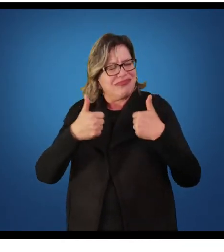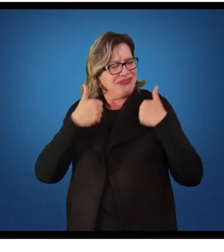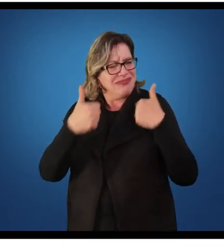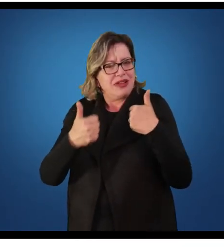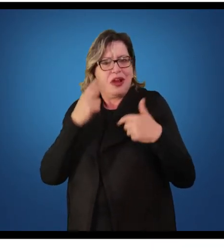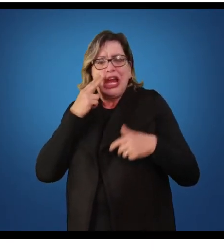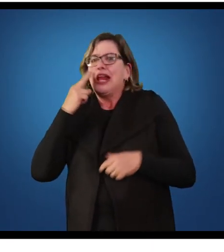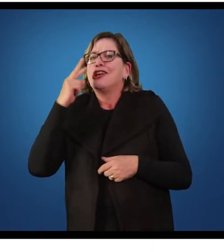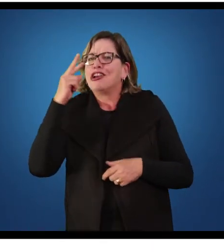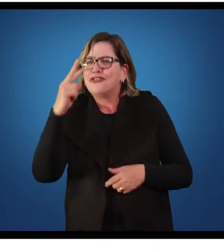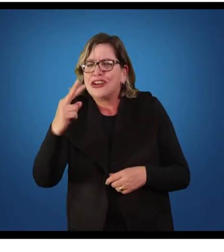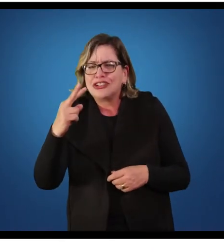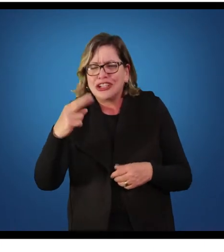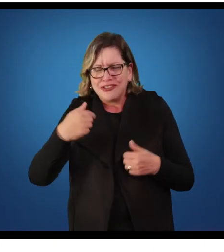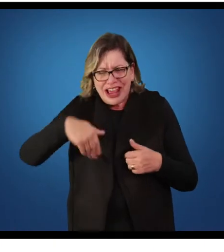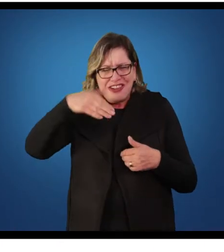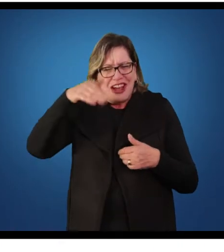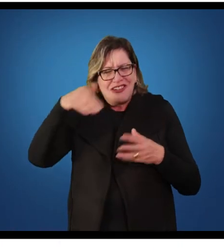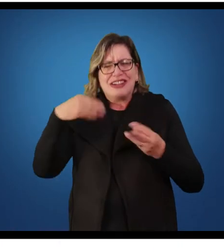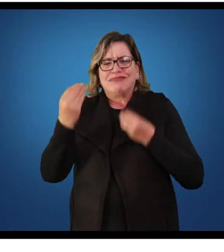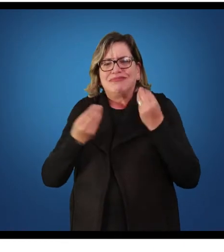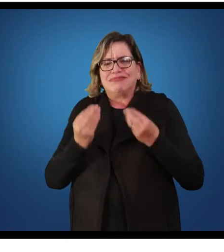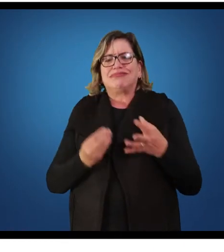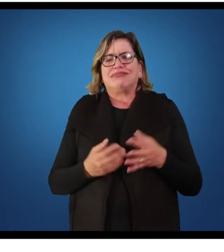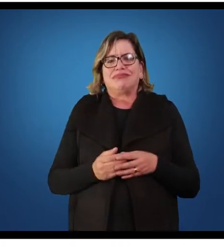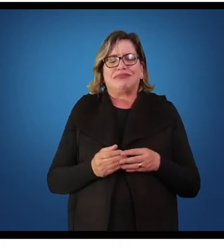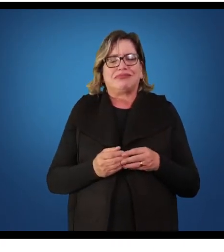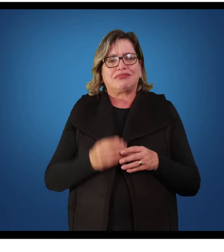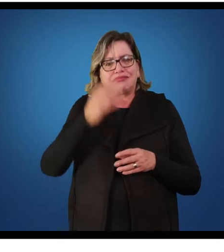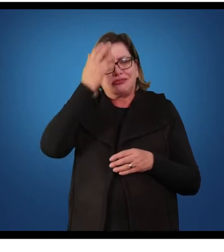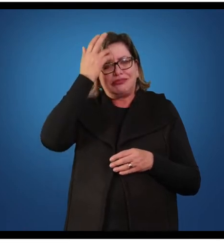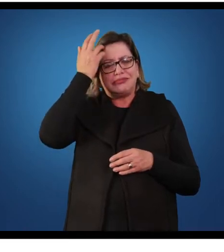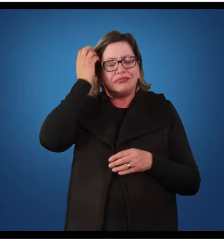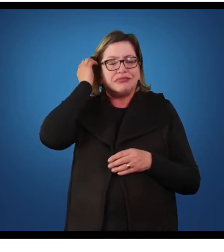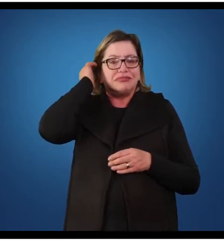vai. Vai, saindo.